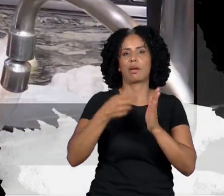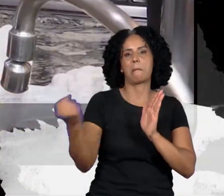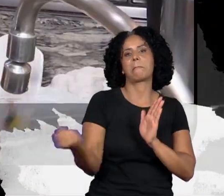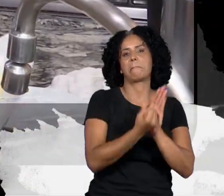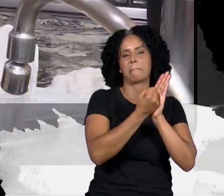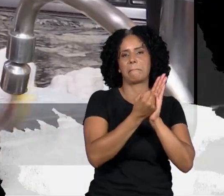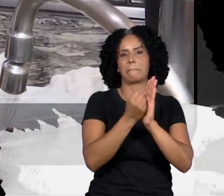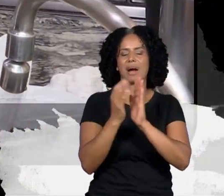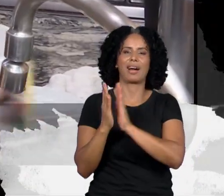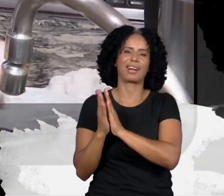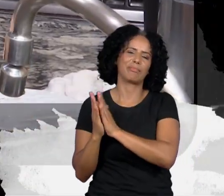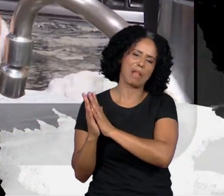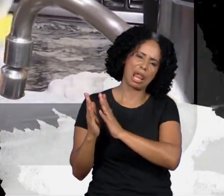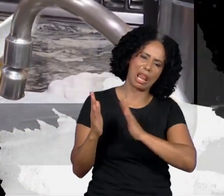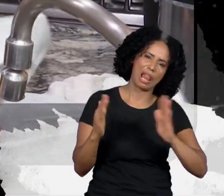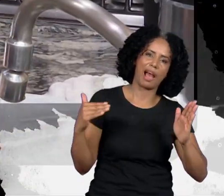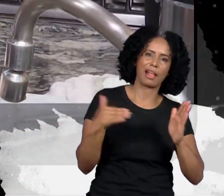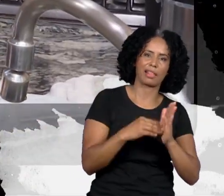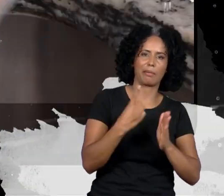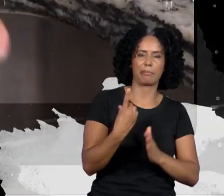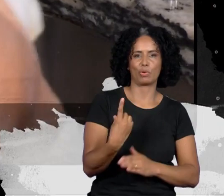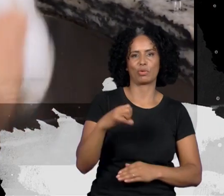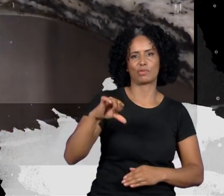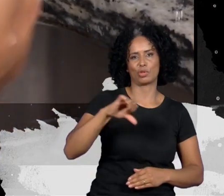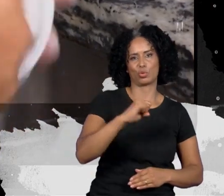Constituição de 88.